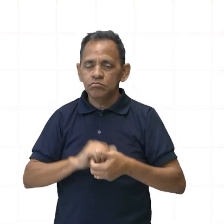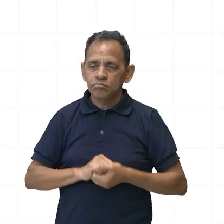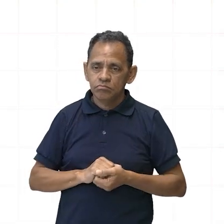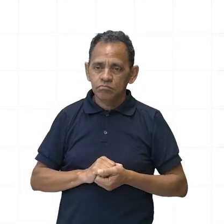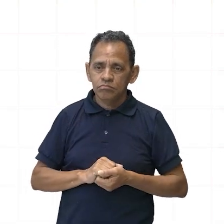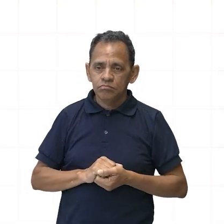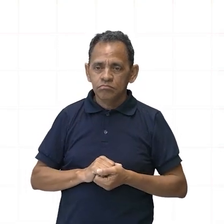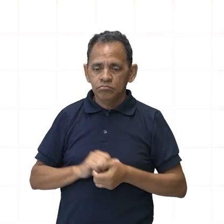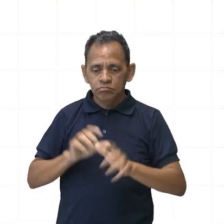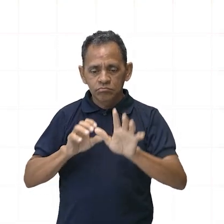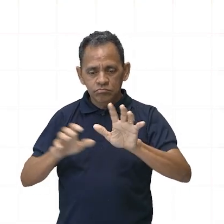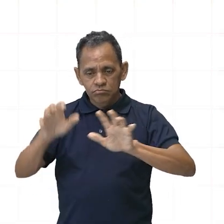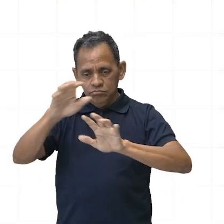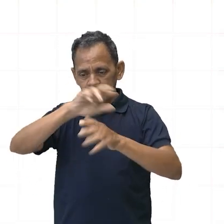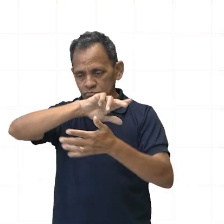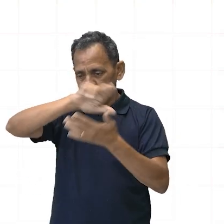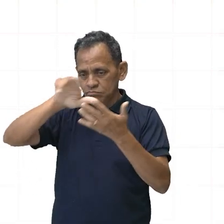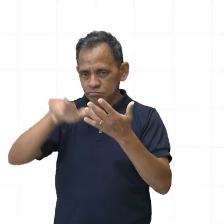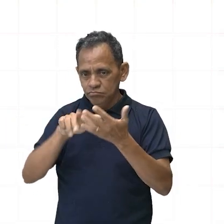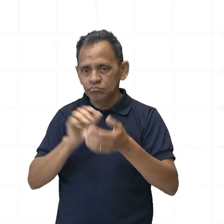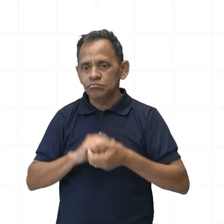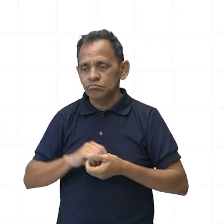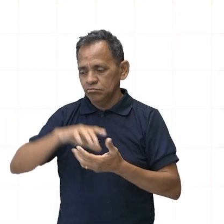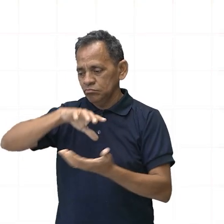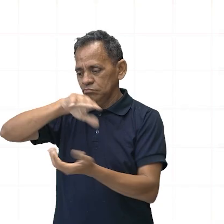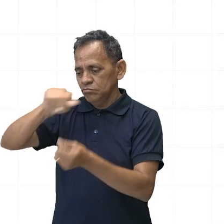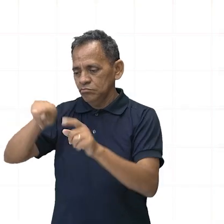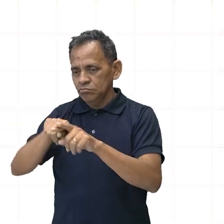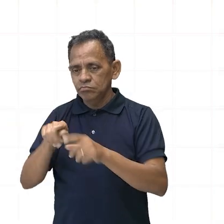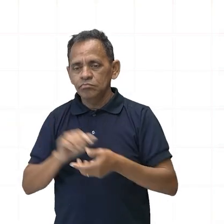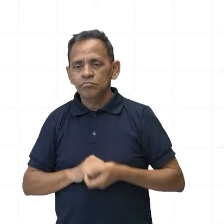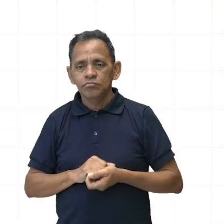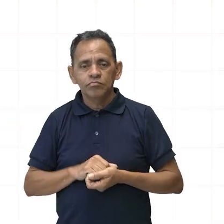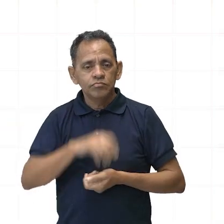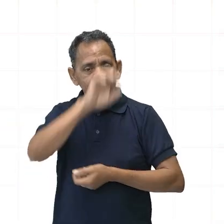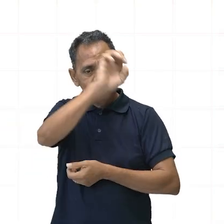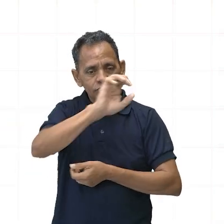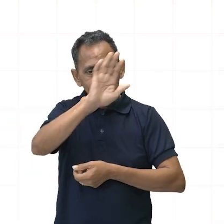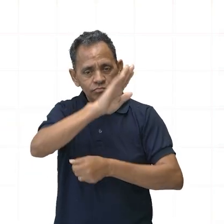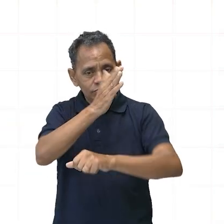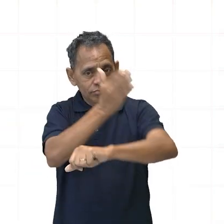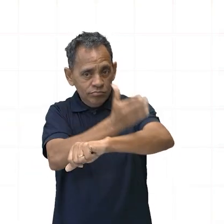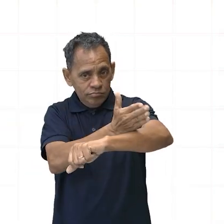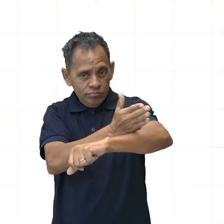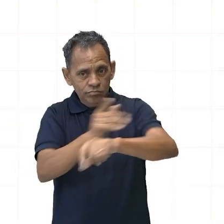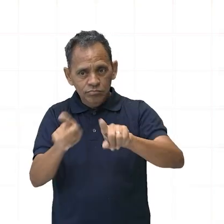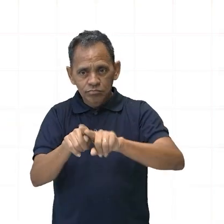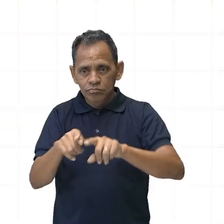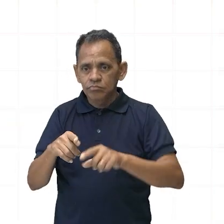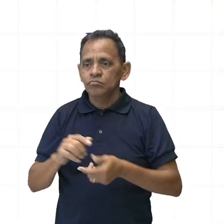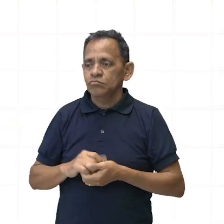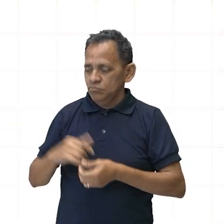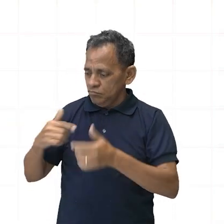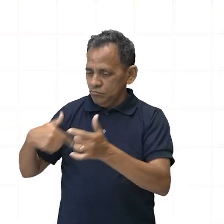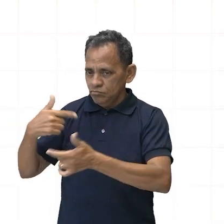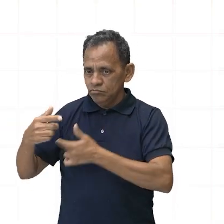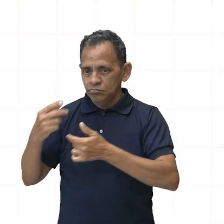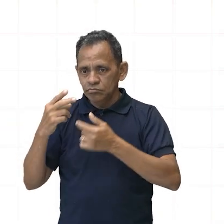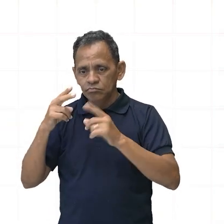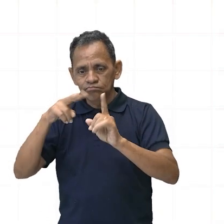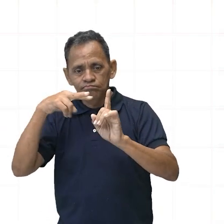planeta. Por exemplo, na Europa medieval, né? O trabalho ele era visto como o quê? Como uma forma